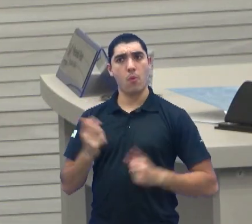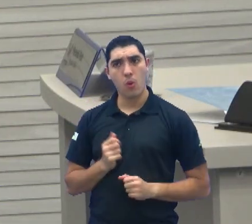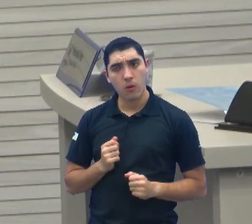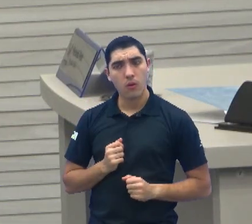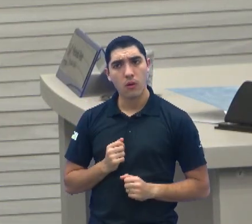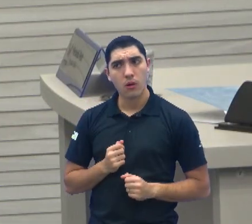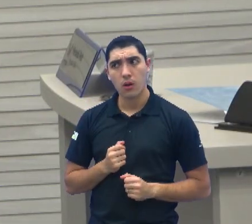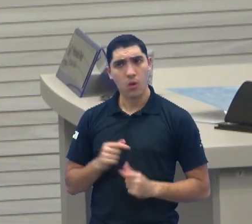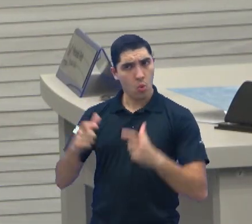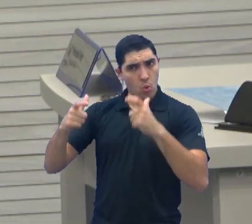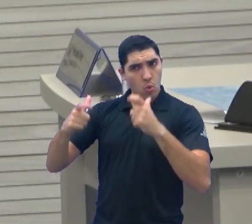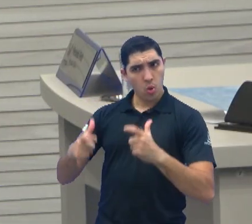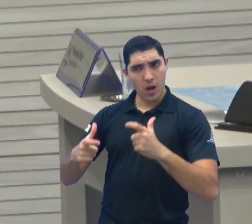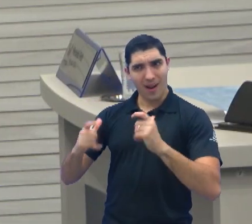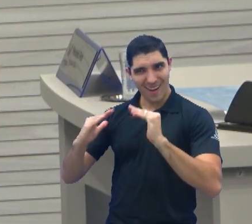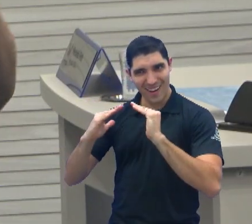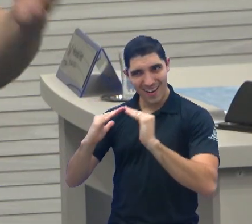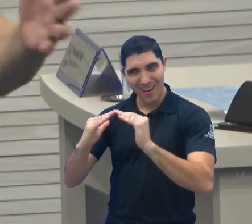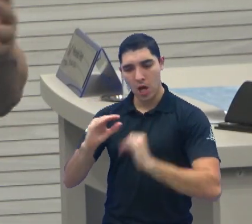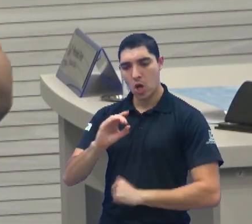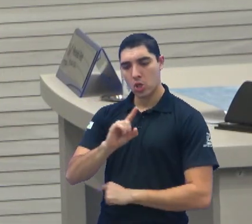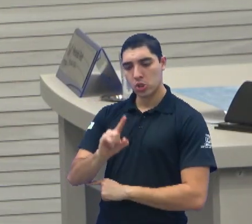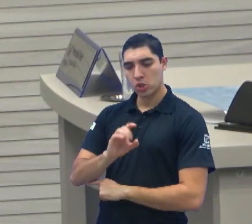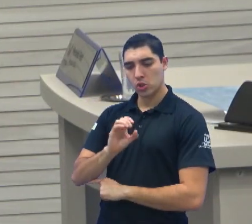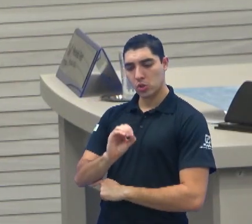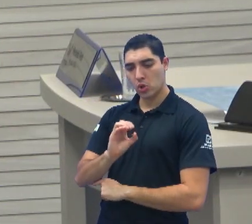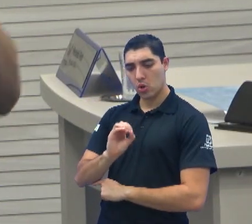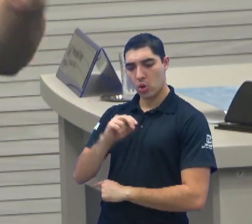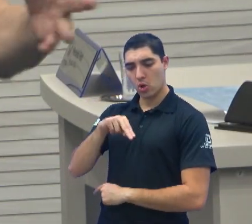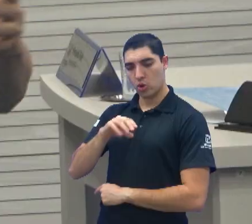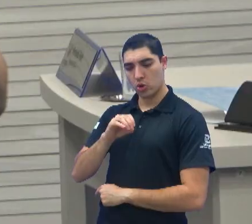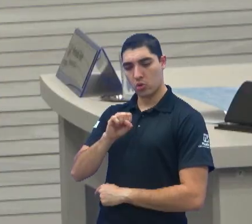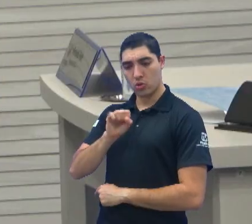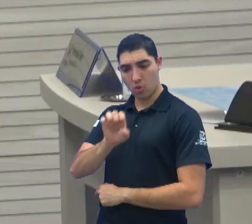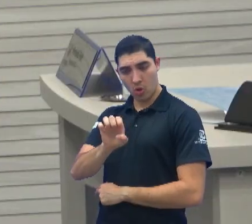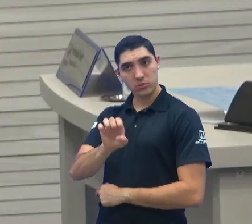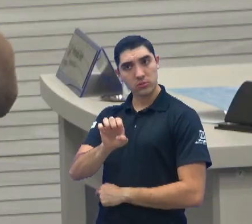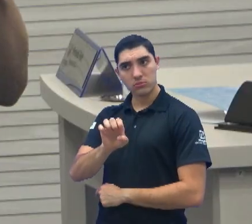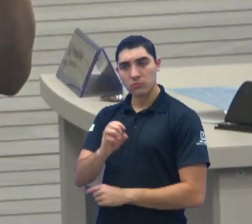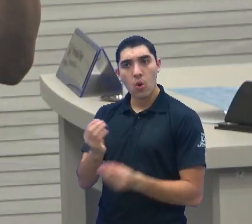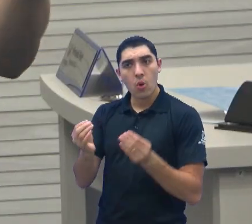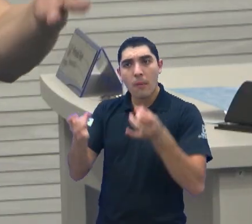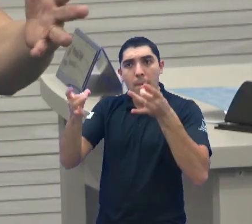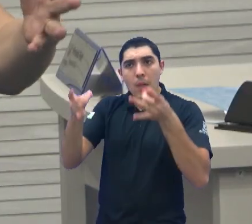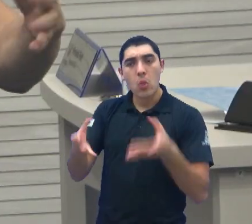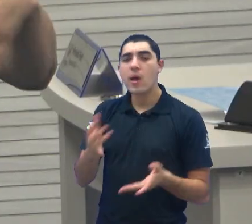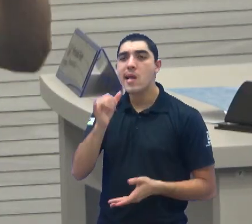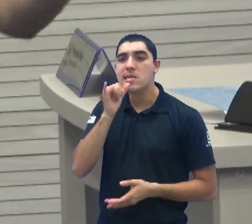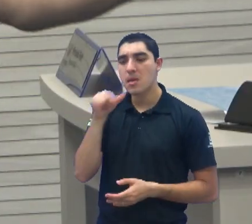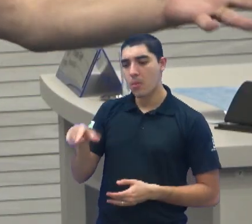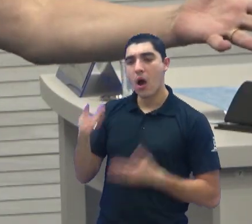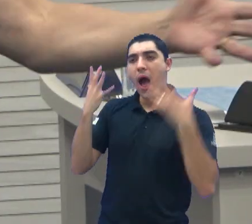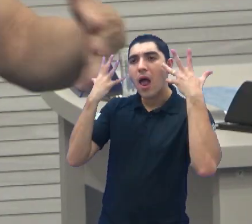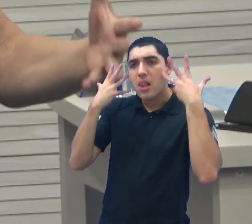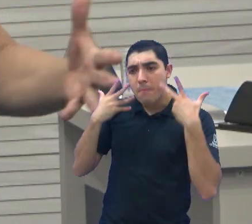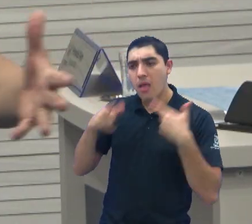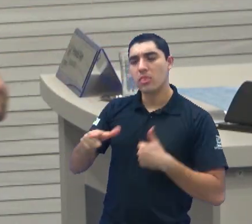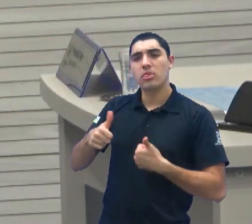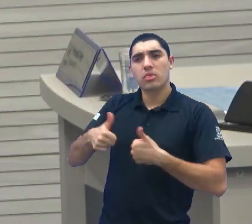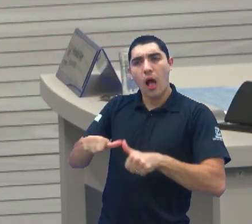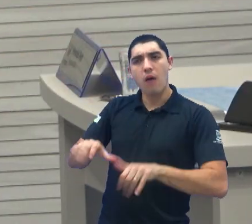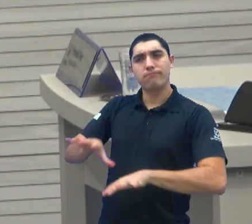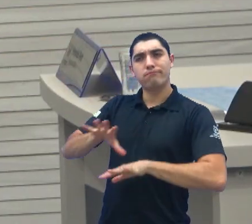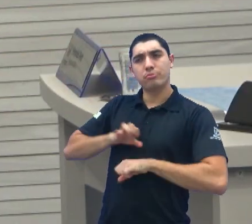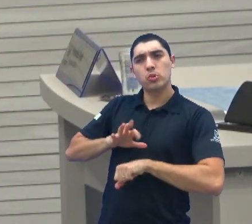um animal ele sofre com um acidente ou uma doença muito grave, um animal que está na rua,